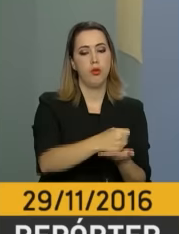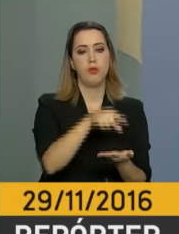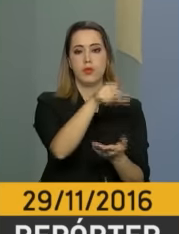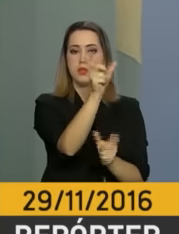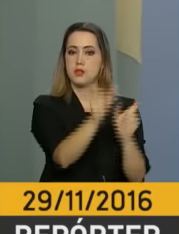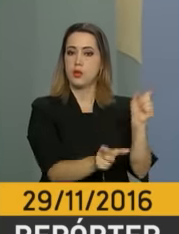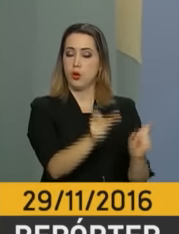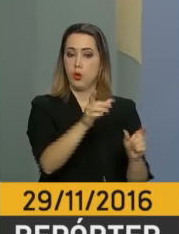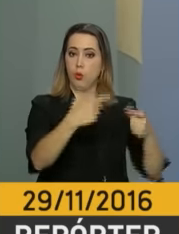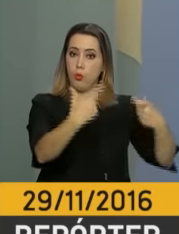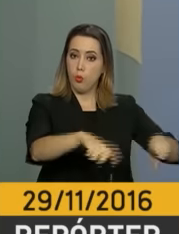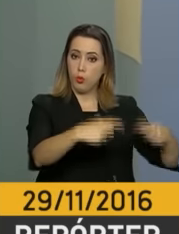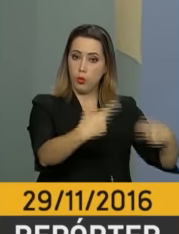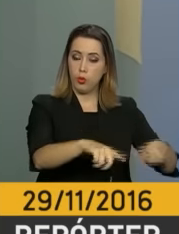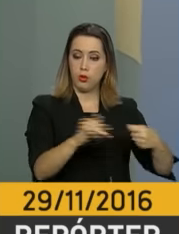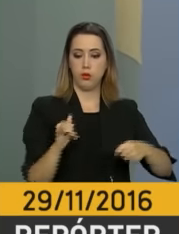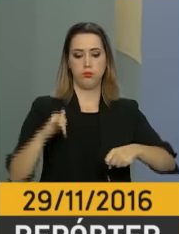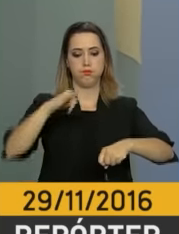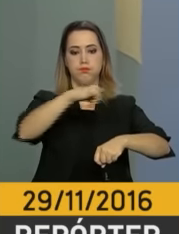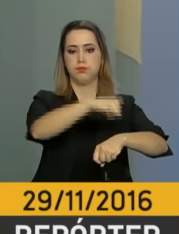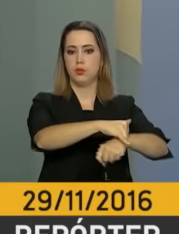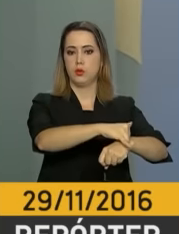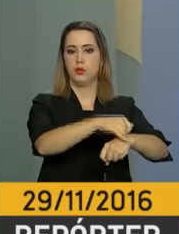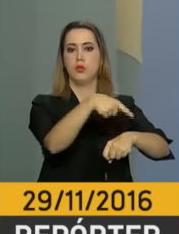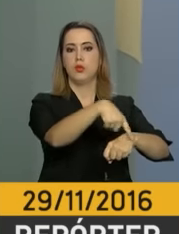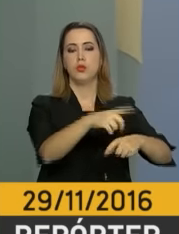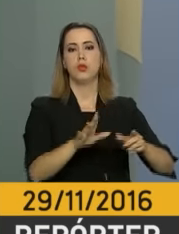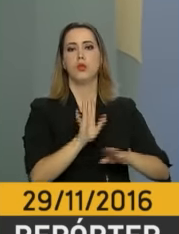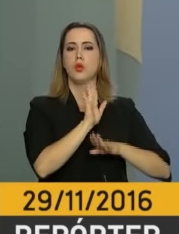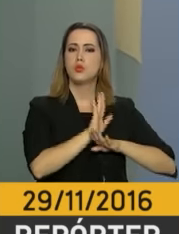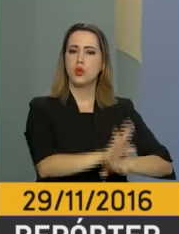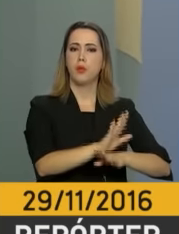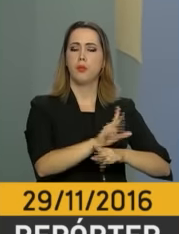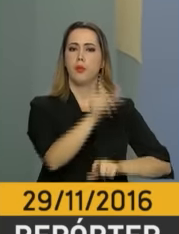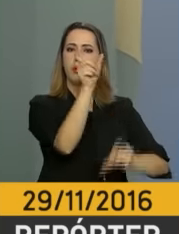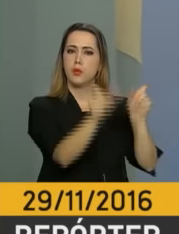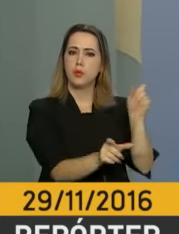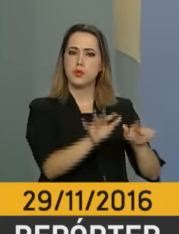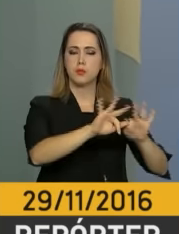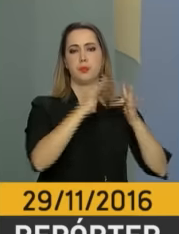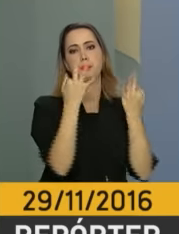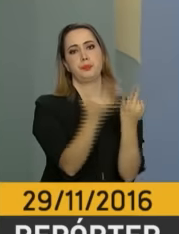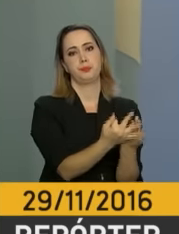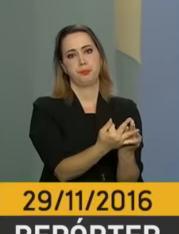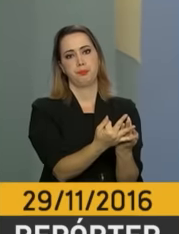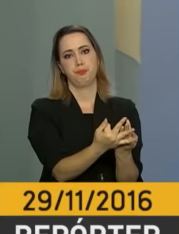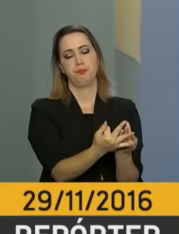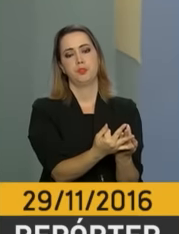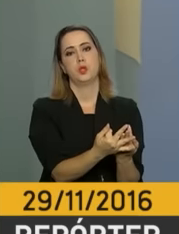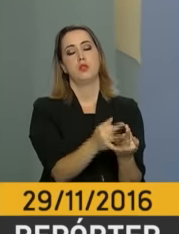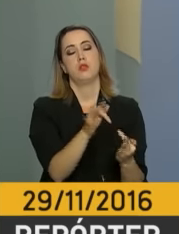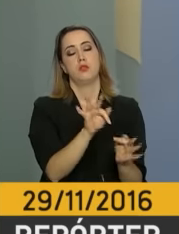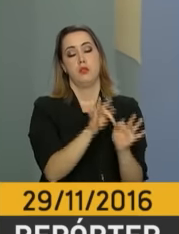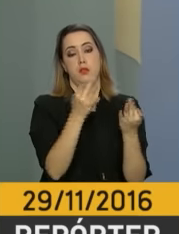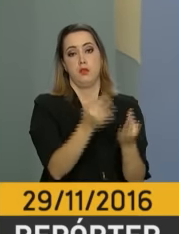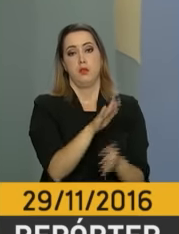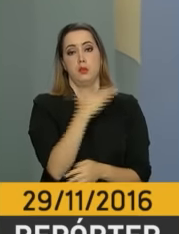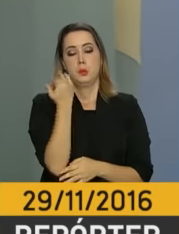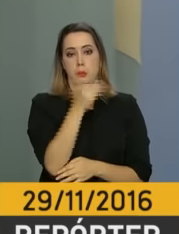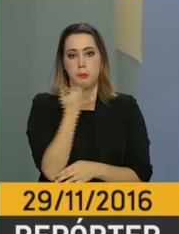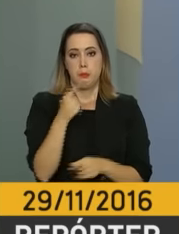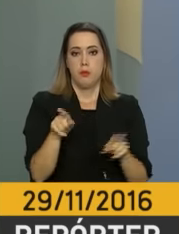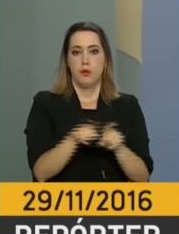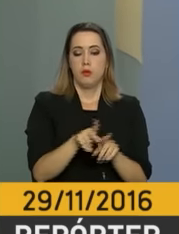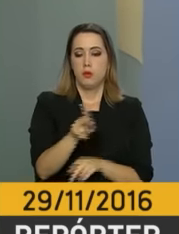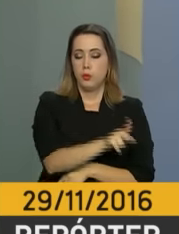da cidade, onde está sendo montado um escritório de apoio aos familiares. O presidente Michel Temer está